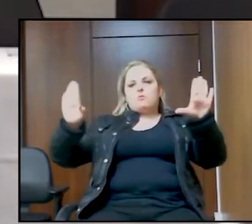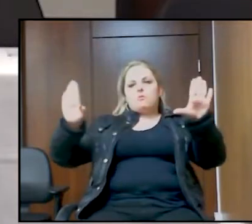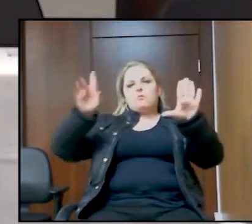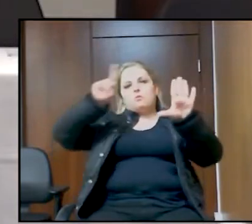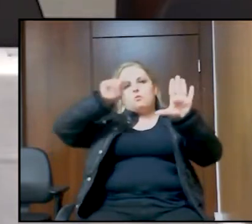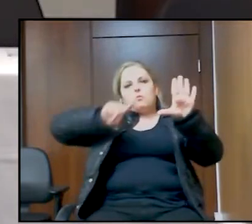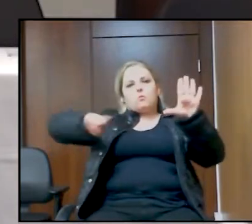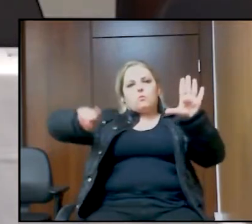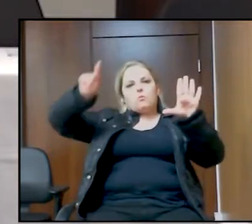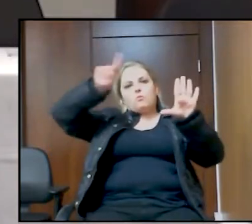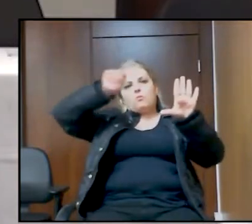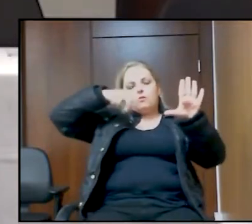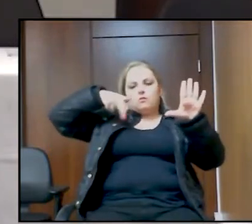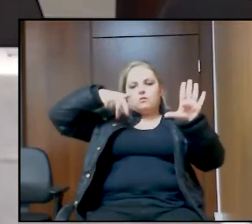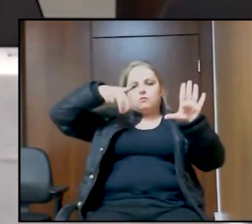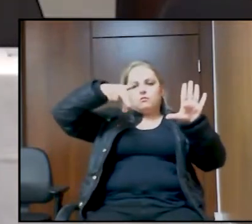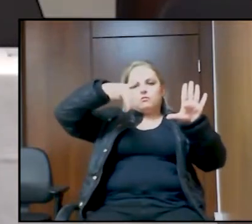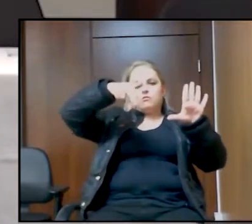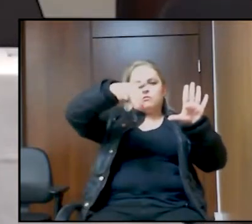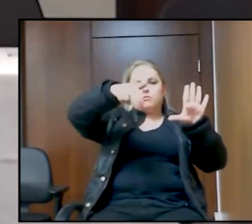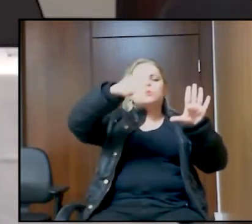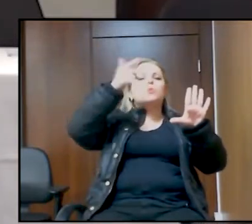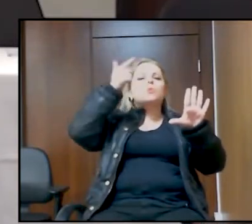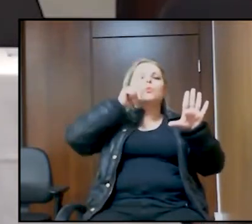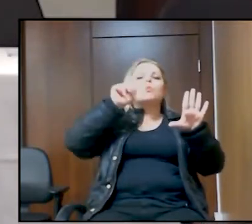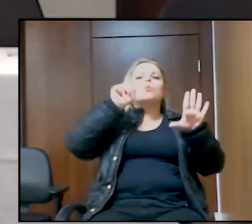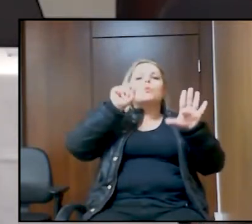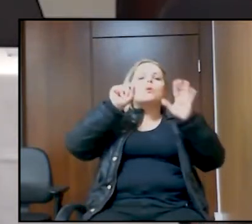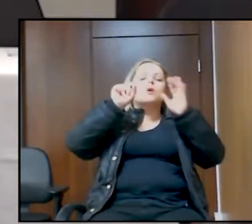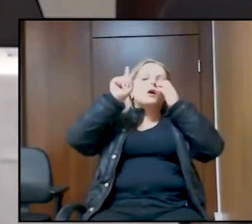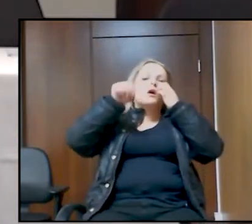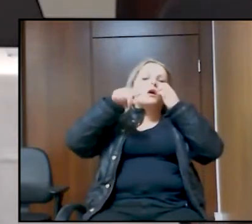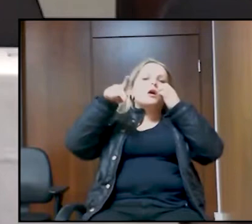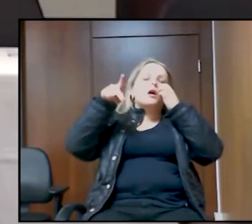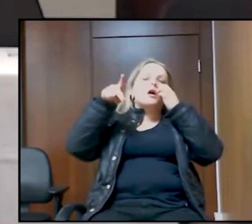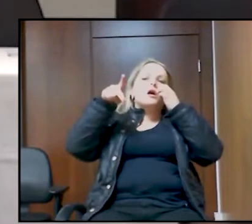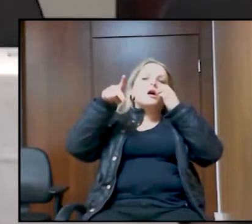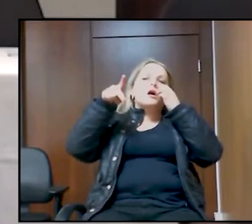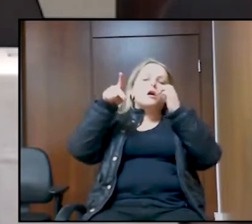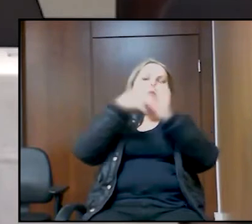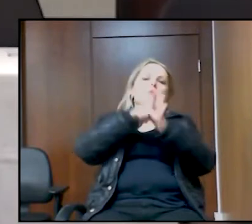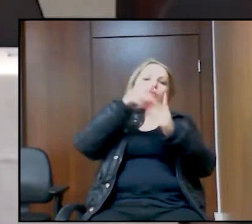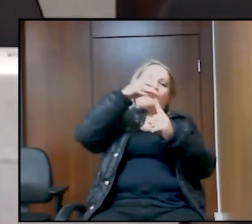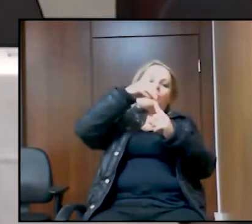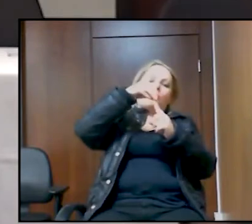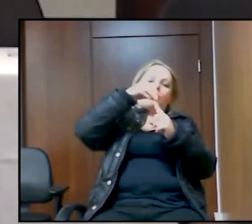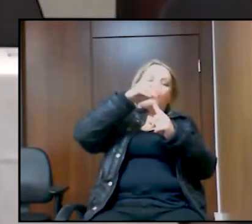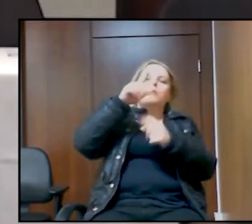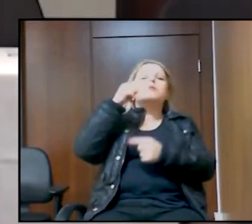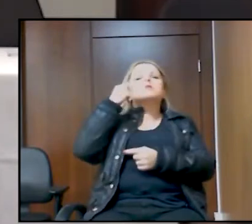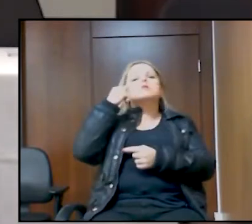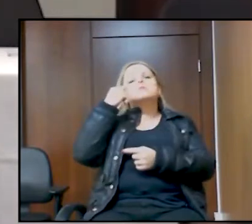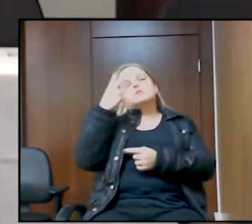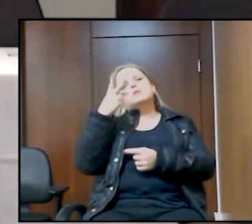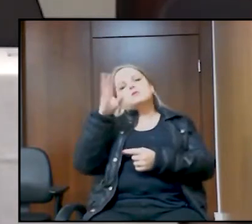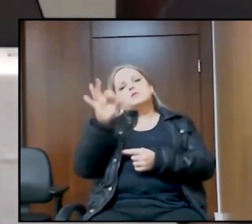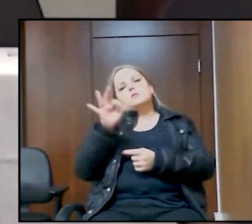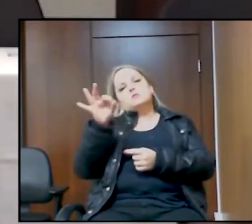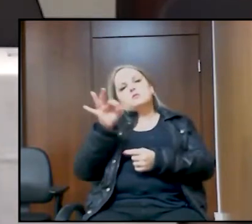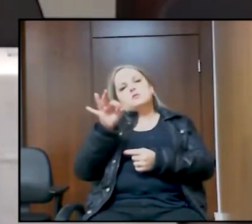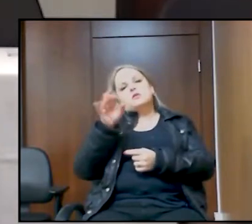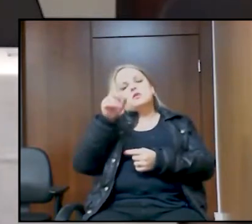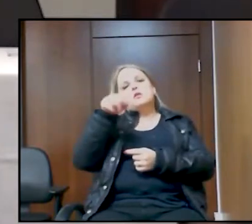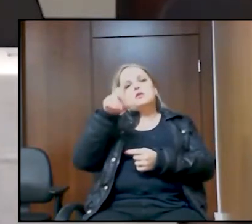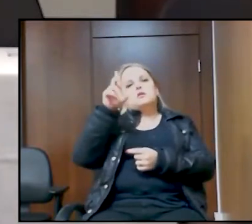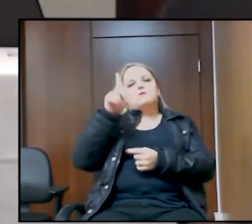Ou seja, se pensa numa unidade lá que, 3% do deficiente, que é sempre